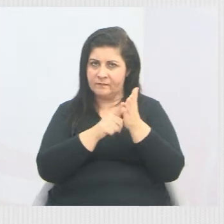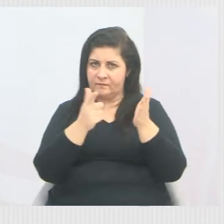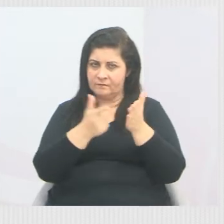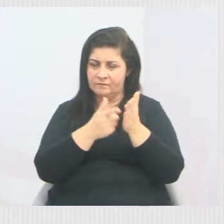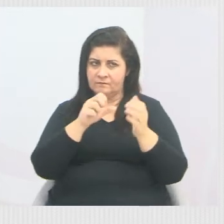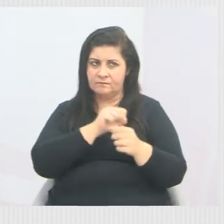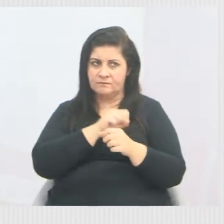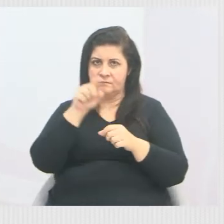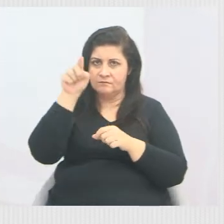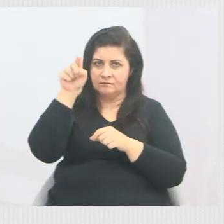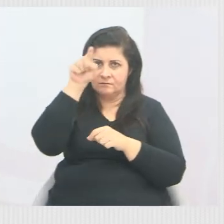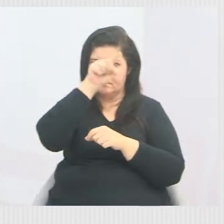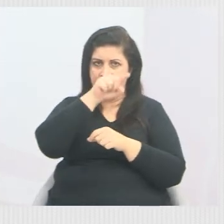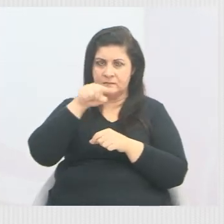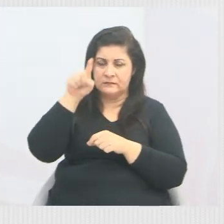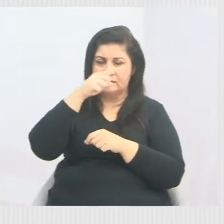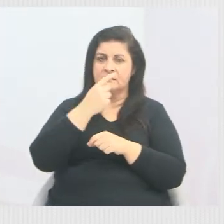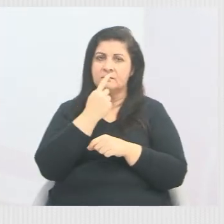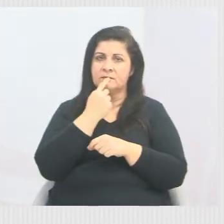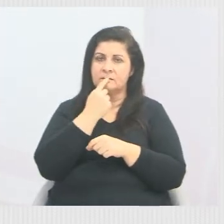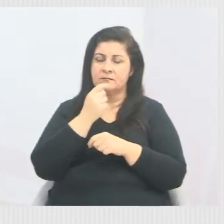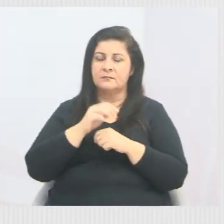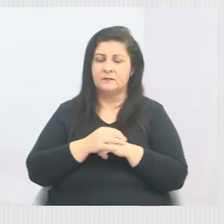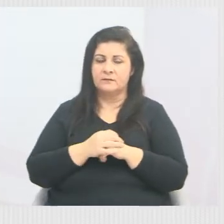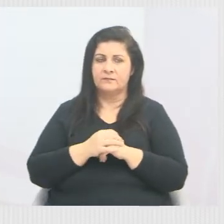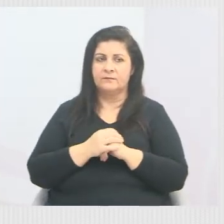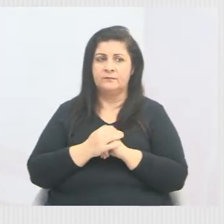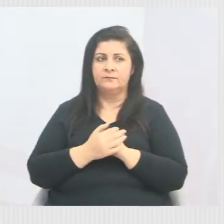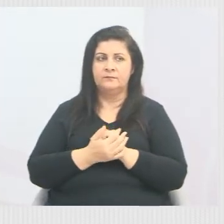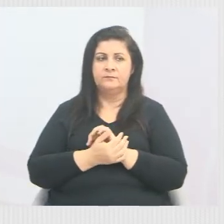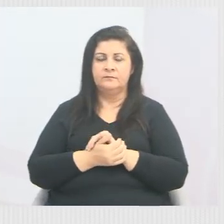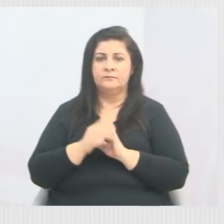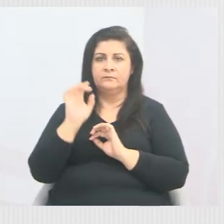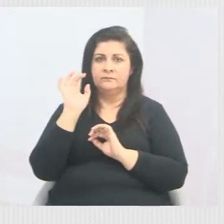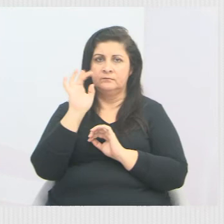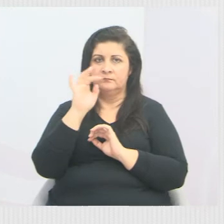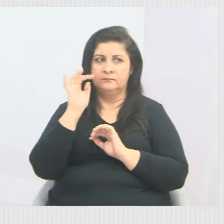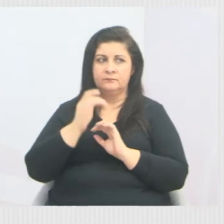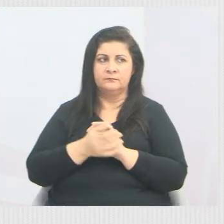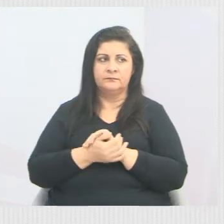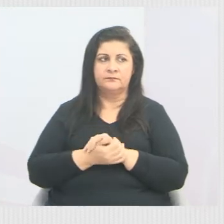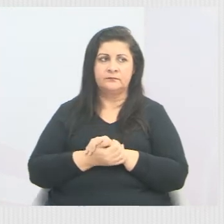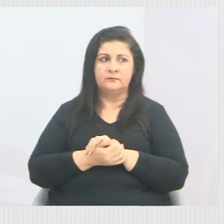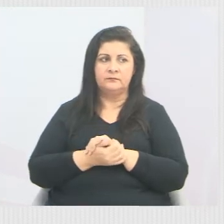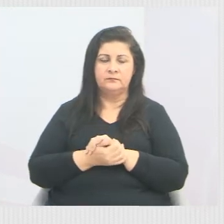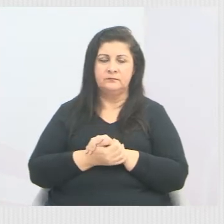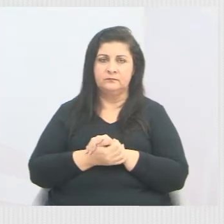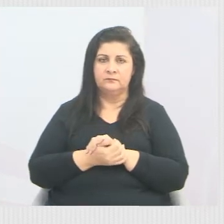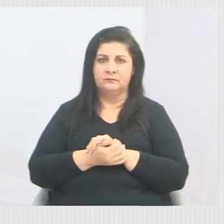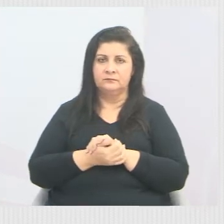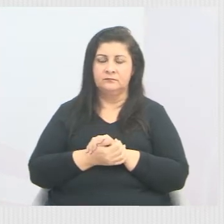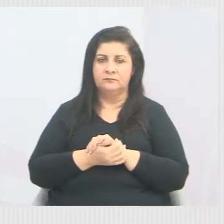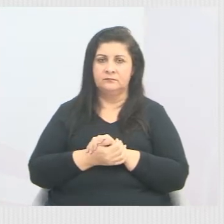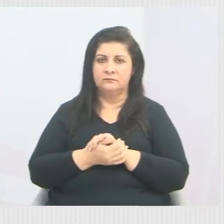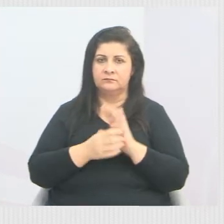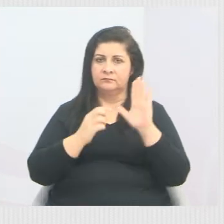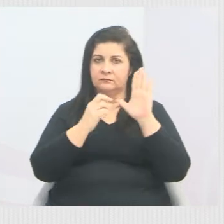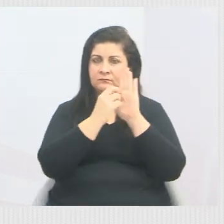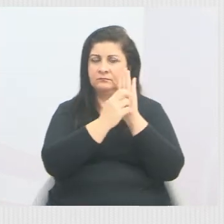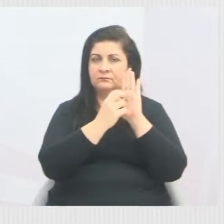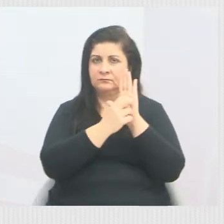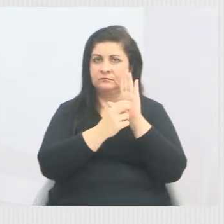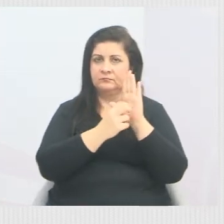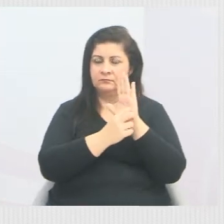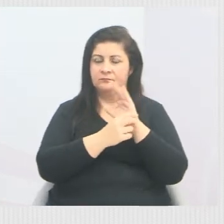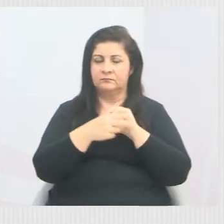no círculo aqui, que é as publicações, clicar, lógico. Clicou nesse círculo, você vai encontrar